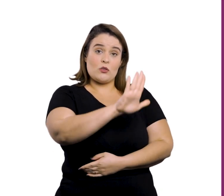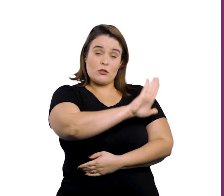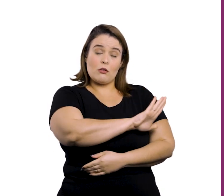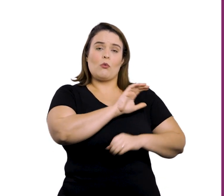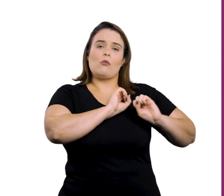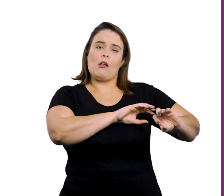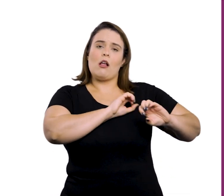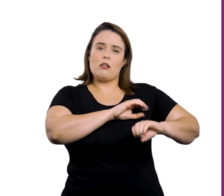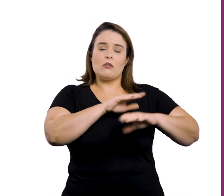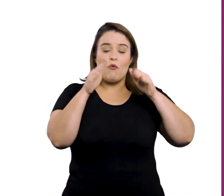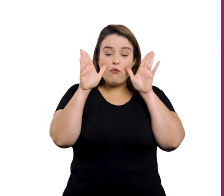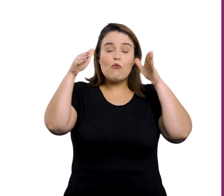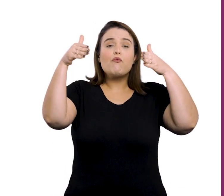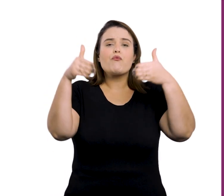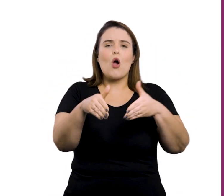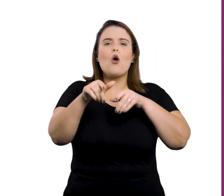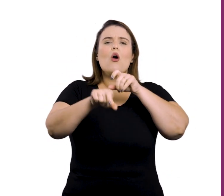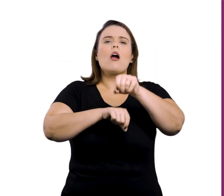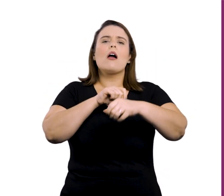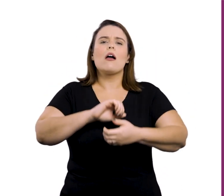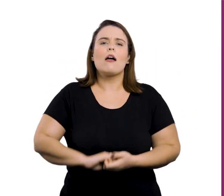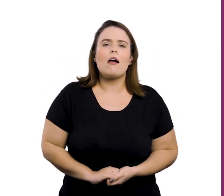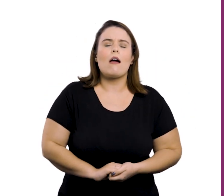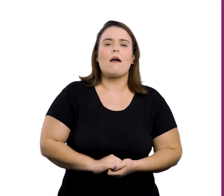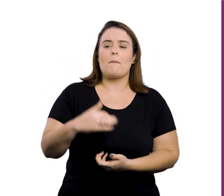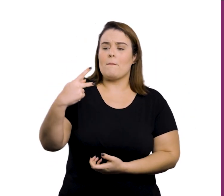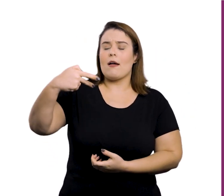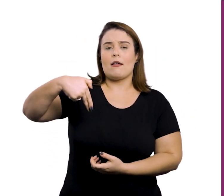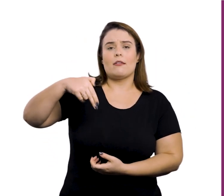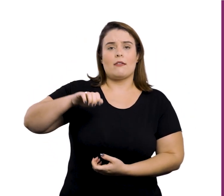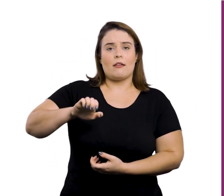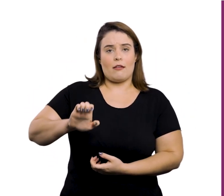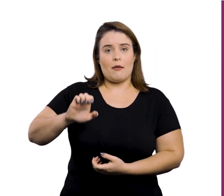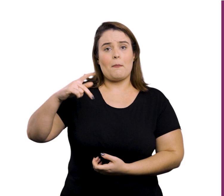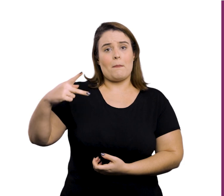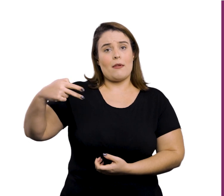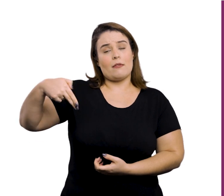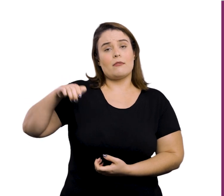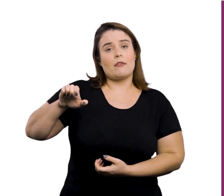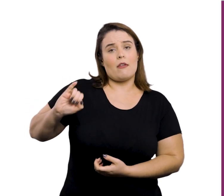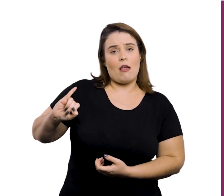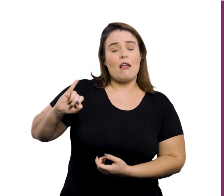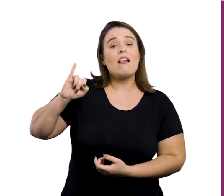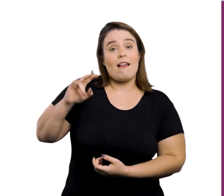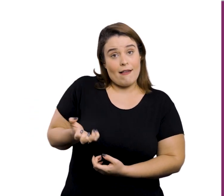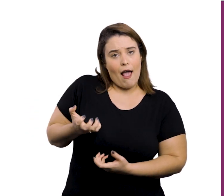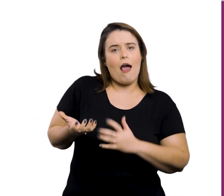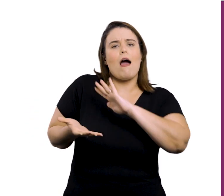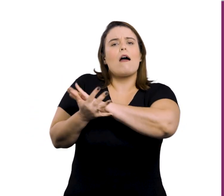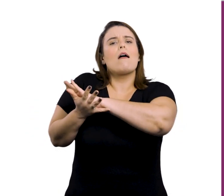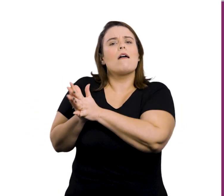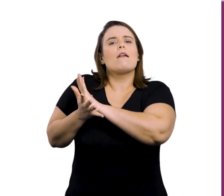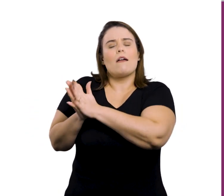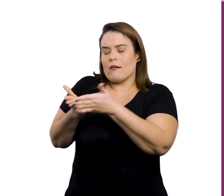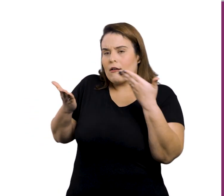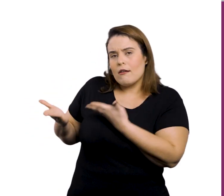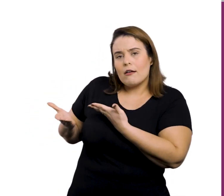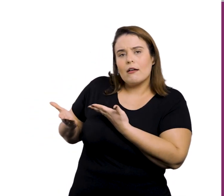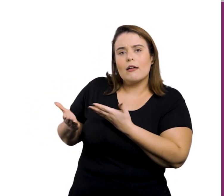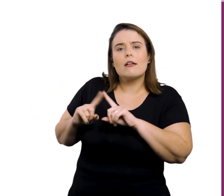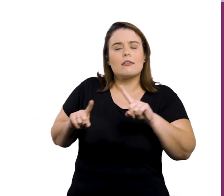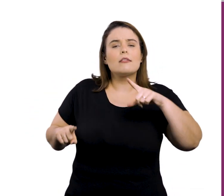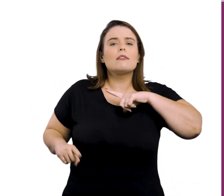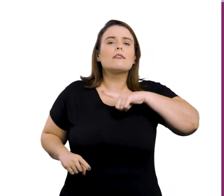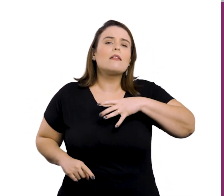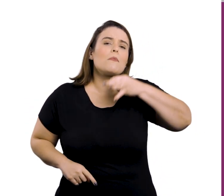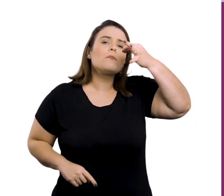Educação, voltado especificamente para desmontar a PNEE-PEI. Para isso, apropria-se de um